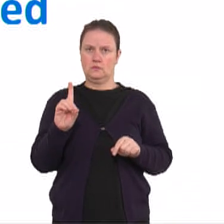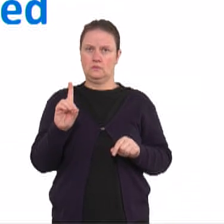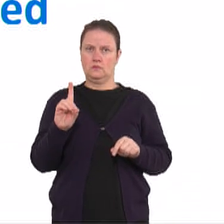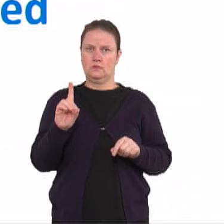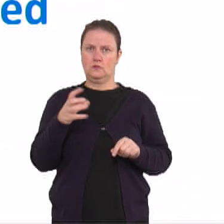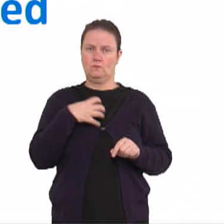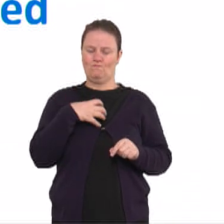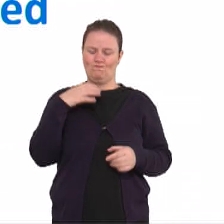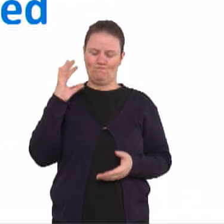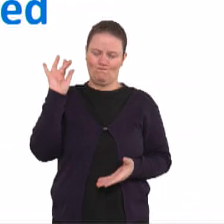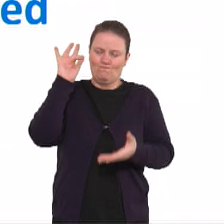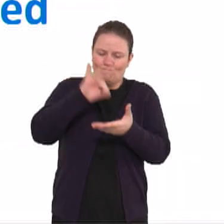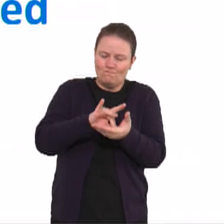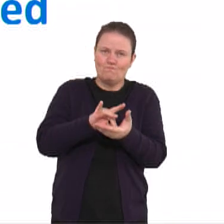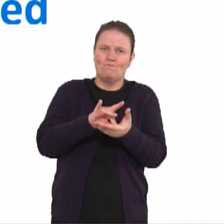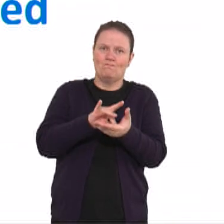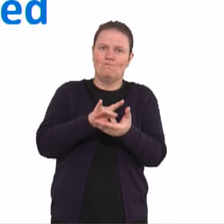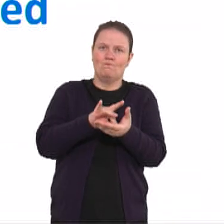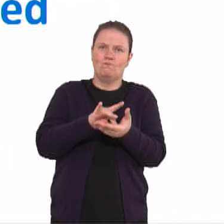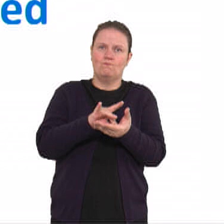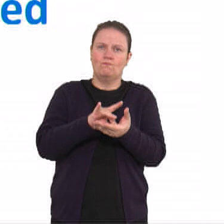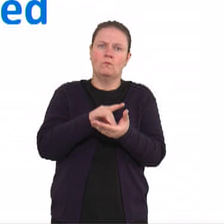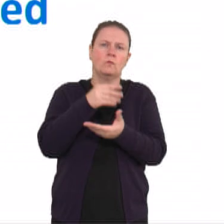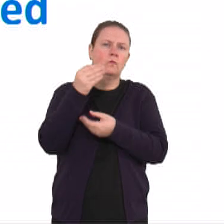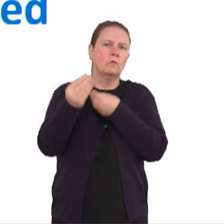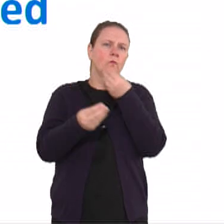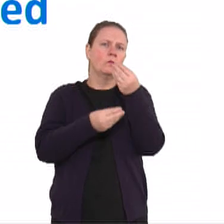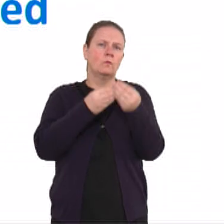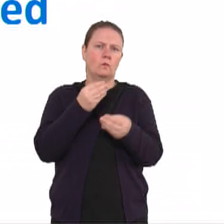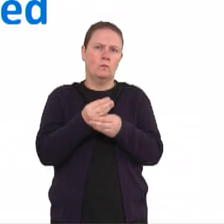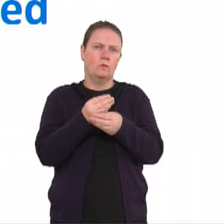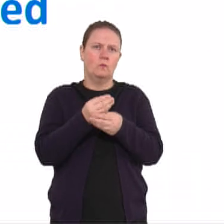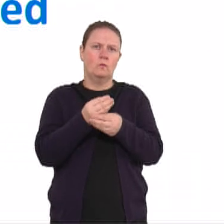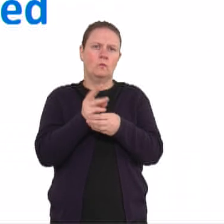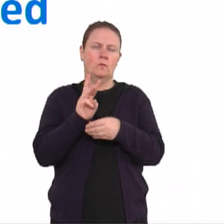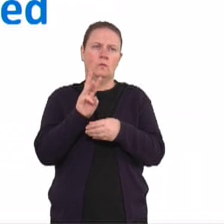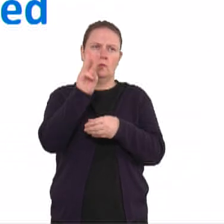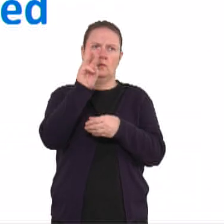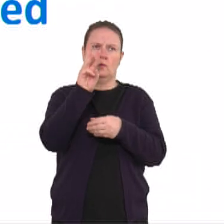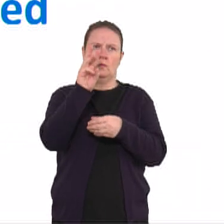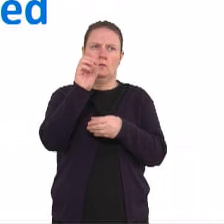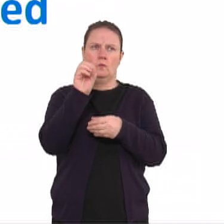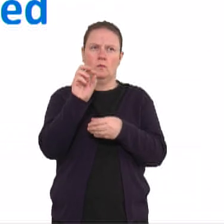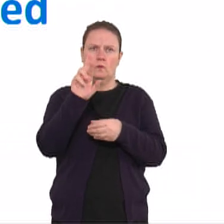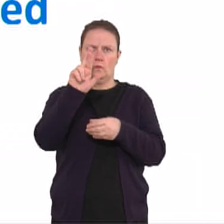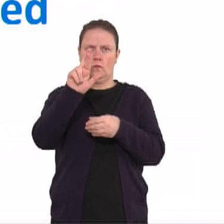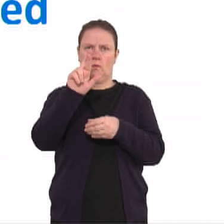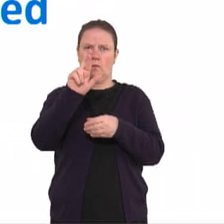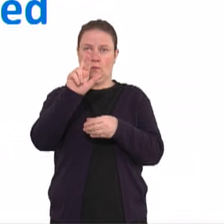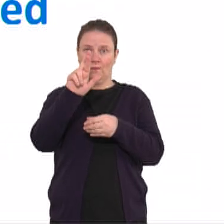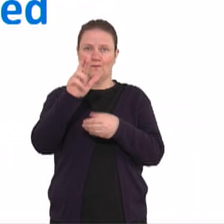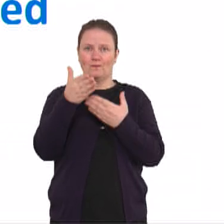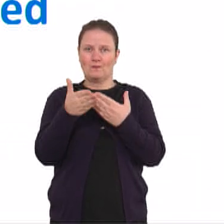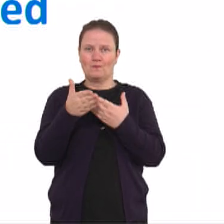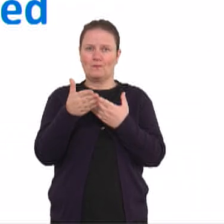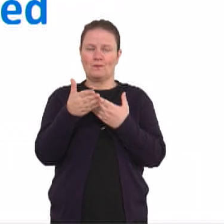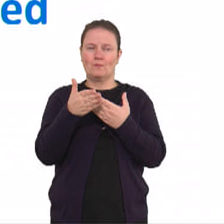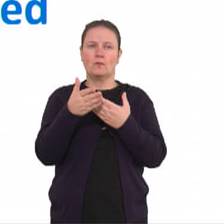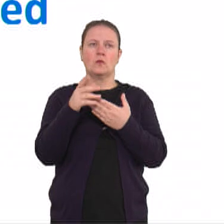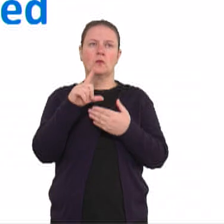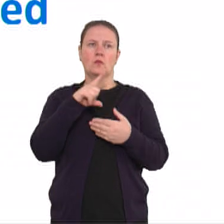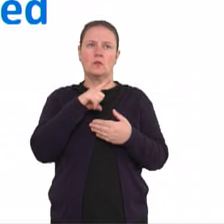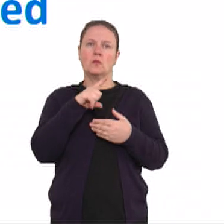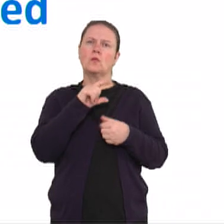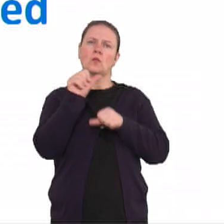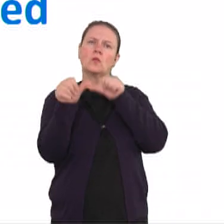forma afirmativa. Como assim? Work fica o quê? Worked. Try